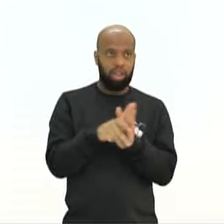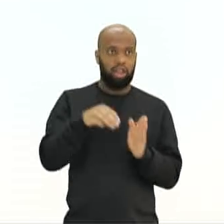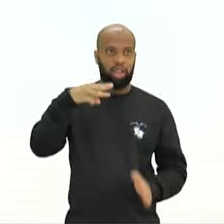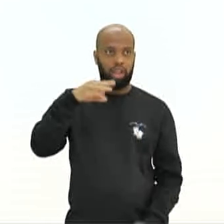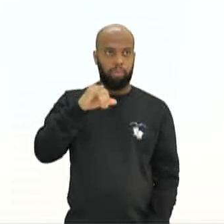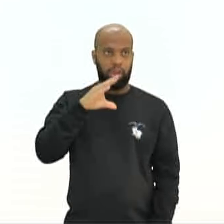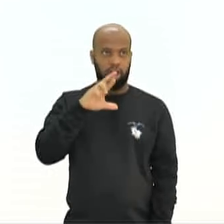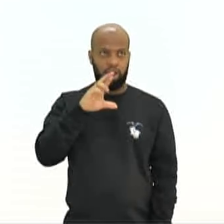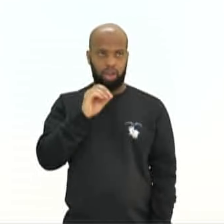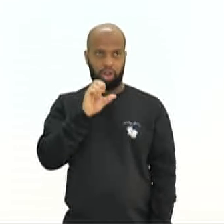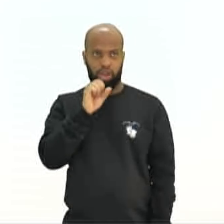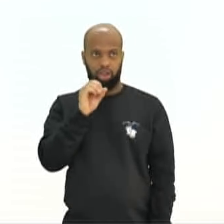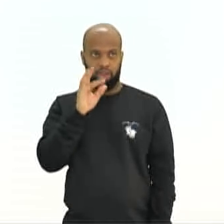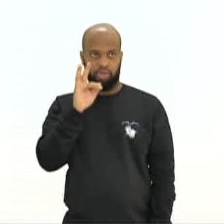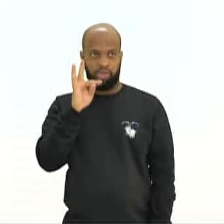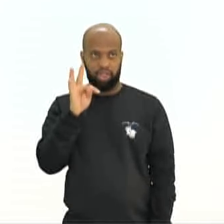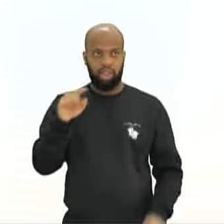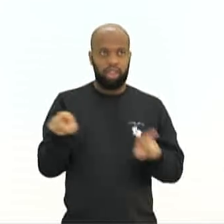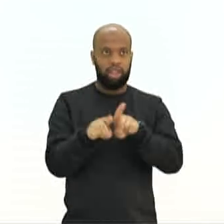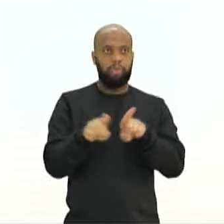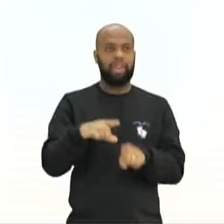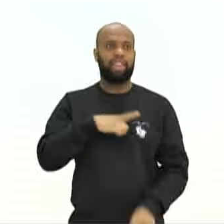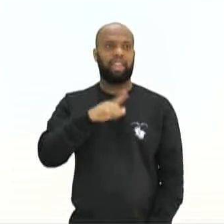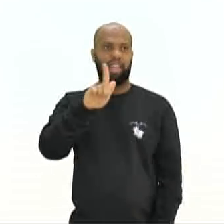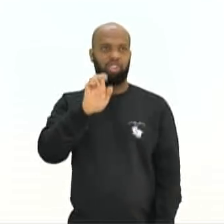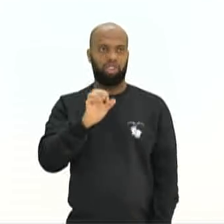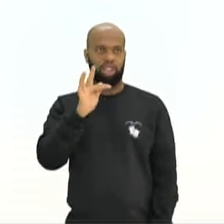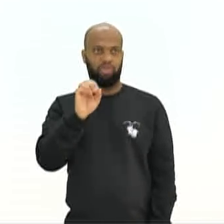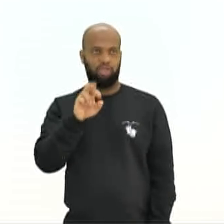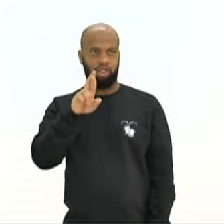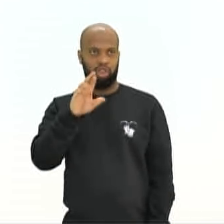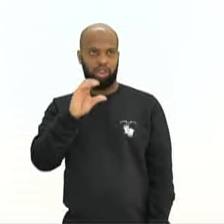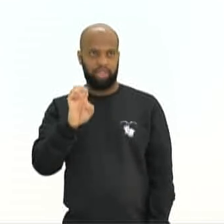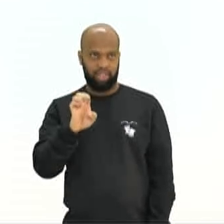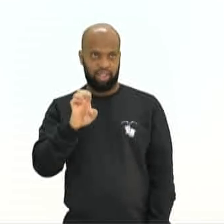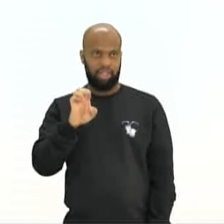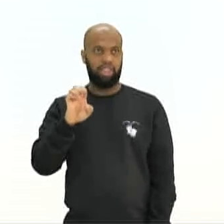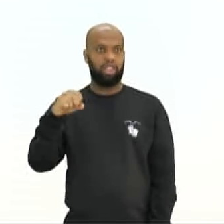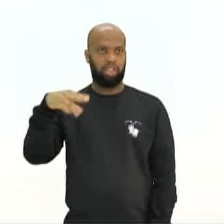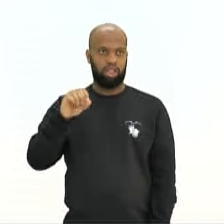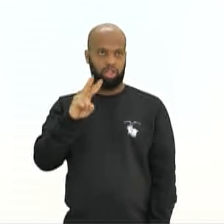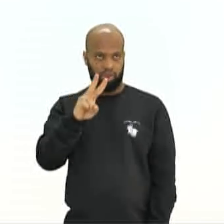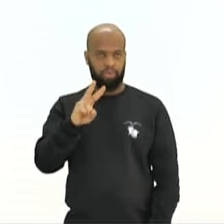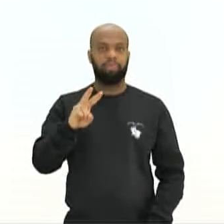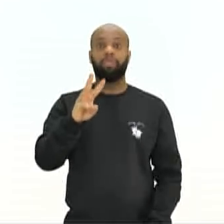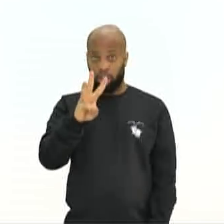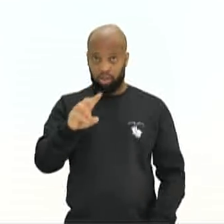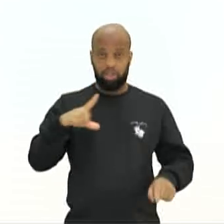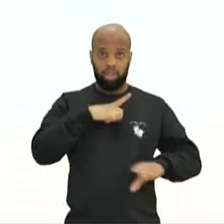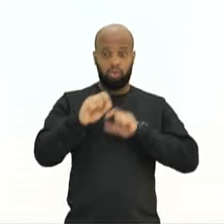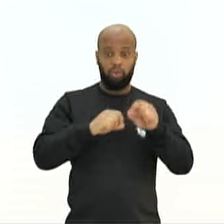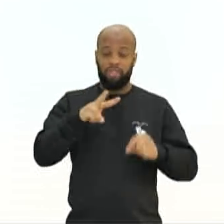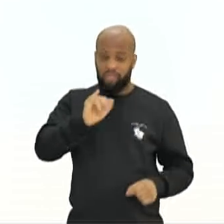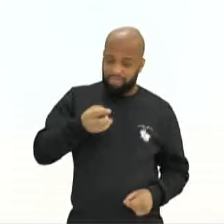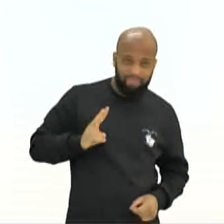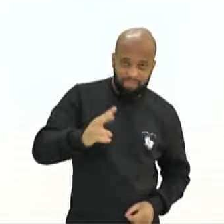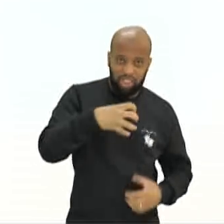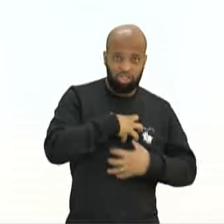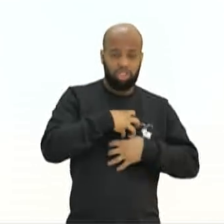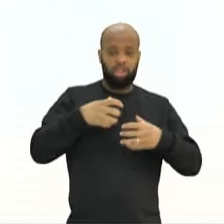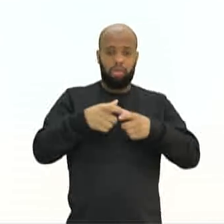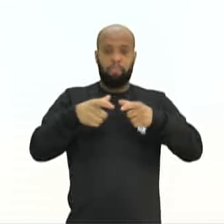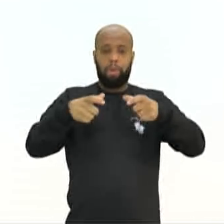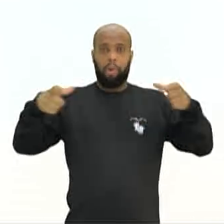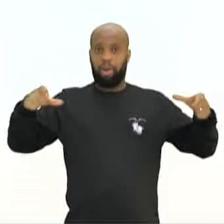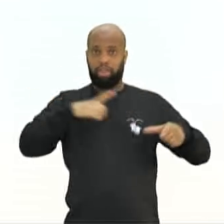NVIDIA. Tudo isso indica que a evolução destes mercados continuará a acontecer a largos passos, com a